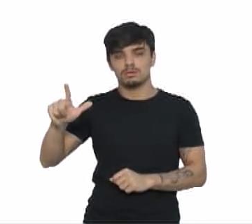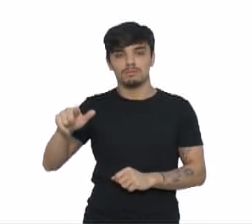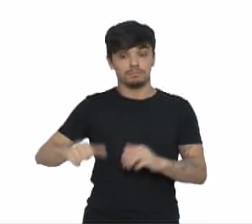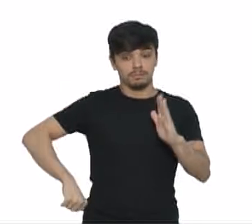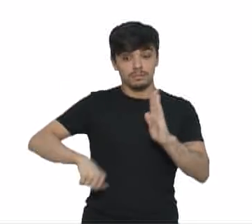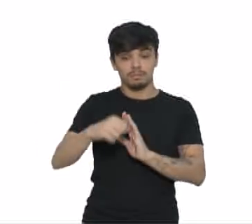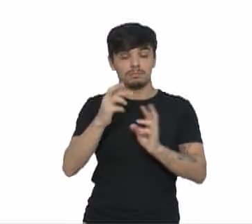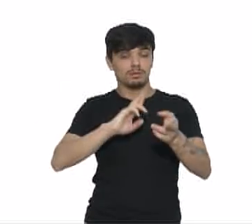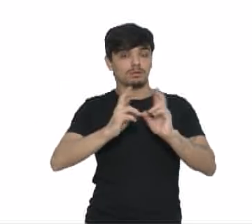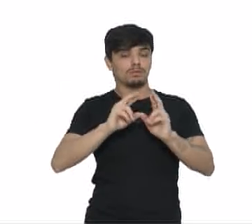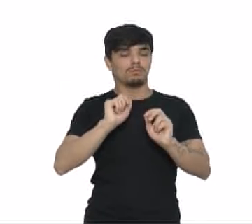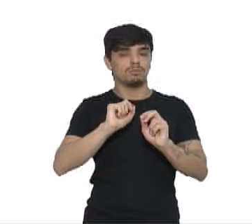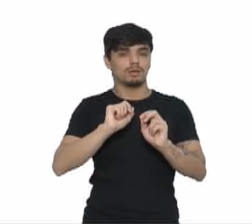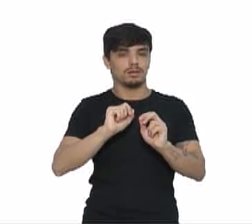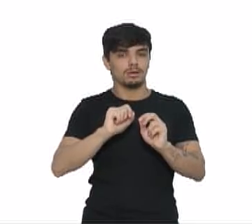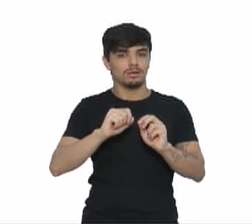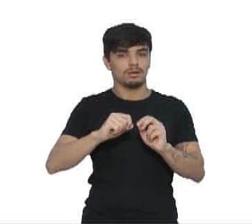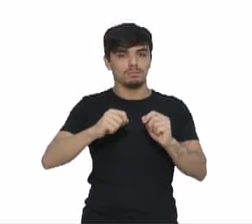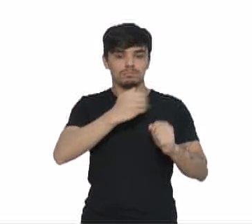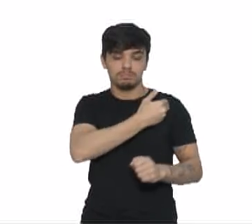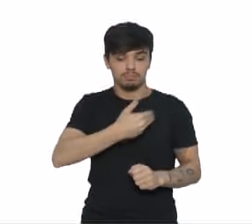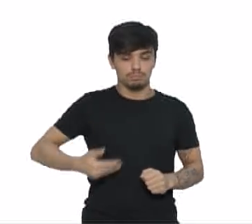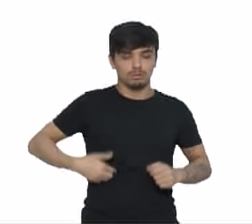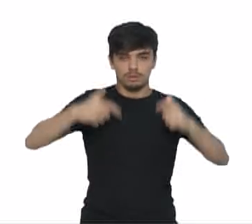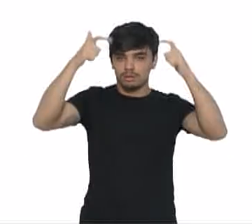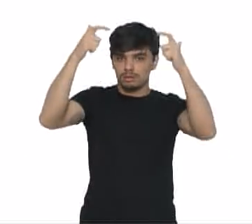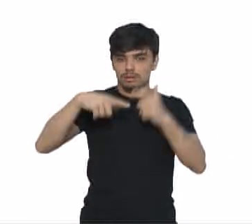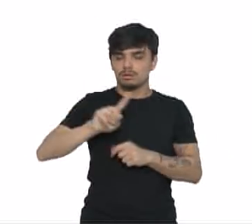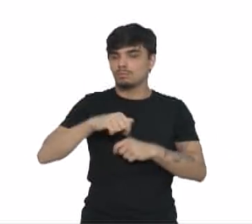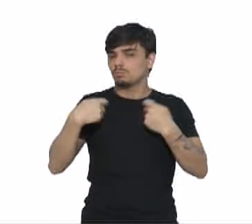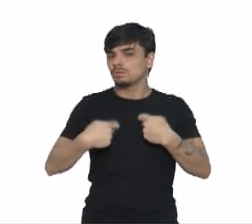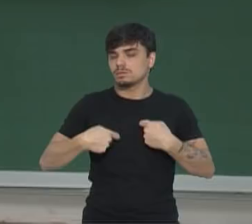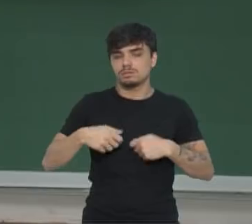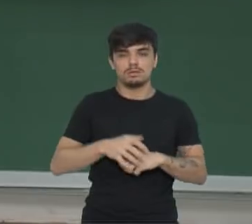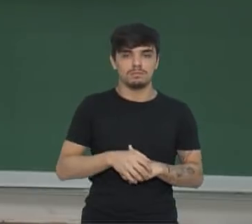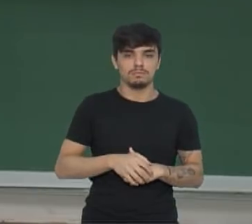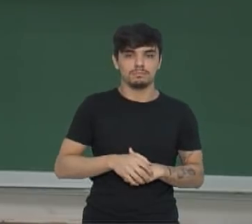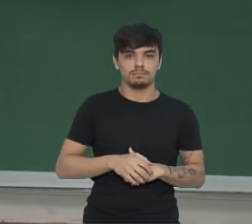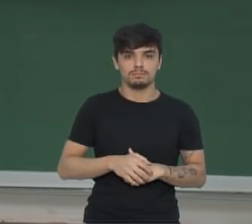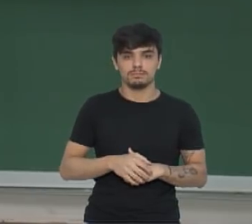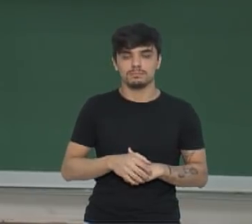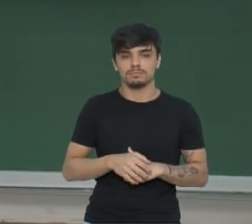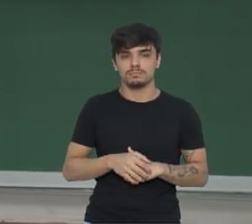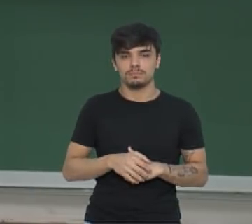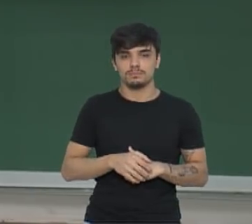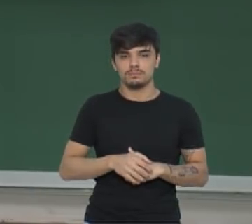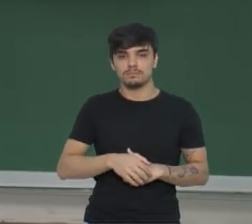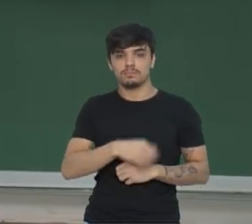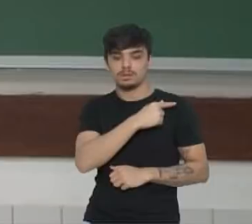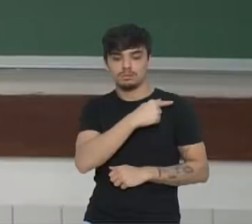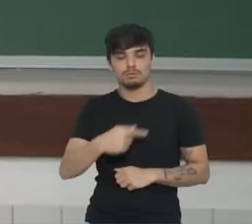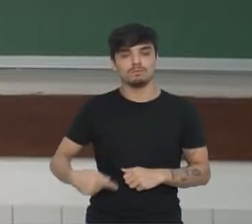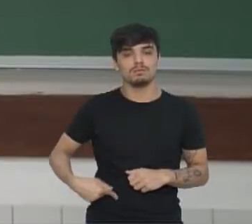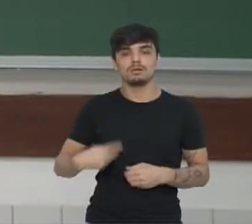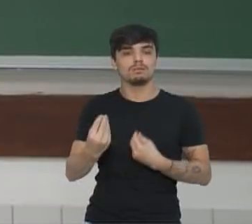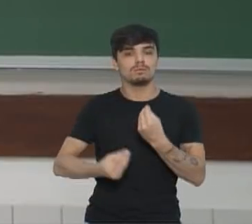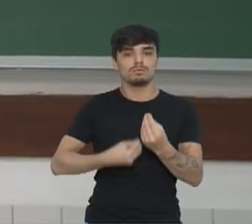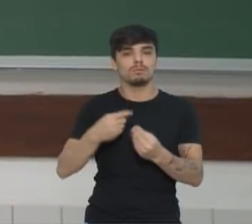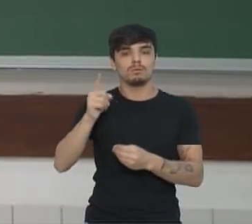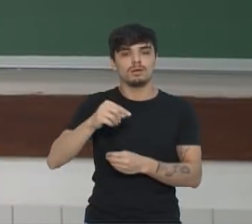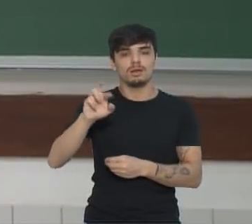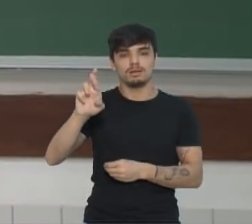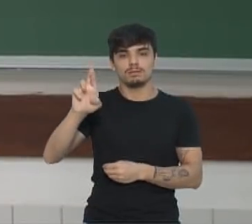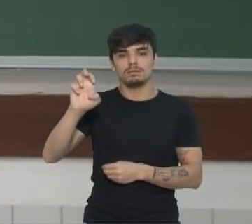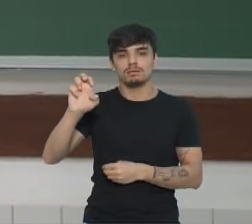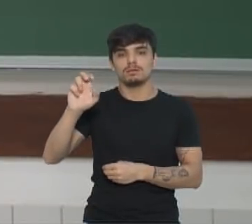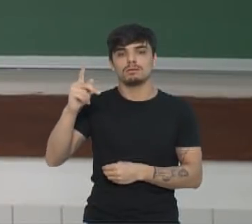que a monarquia não era mais necessária e que a forma de governo vai ser a República. Sim, eles